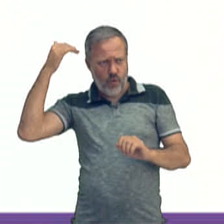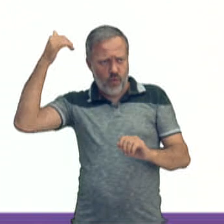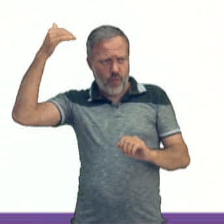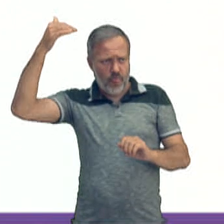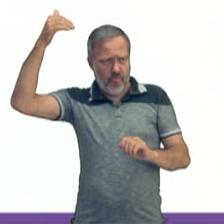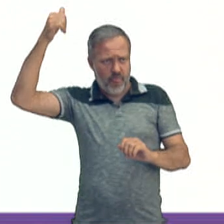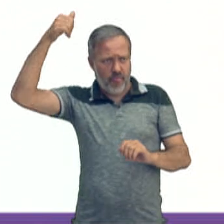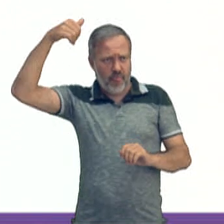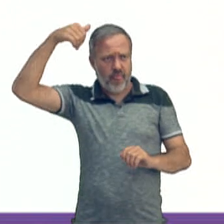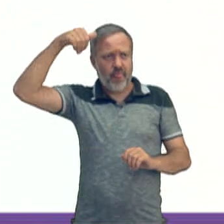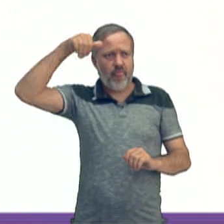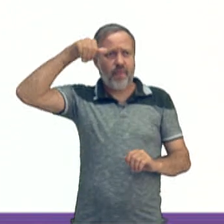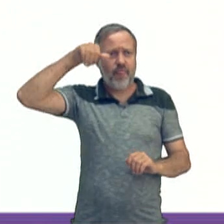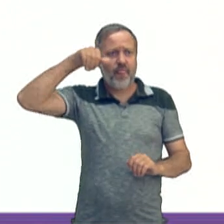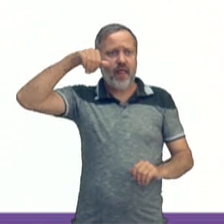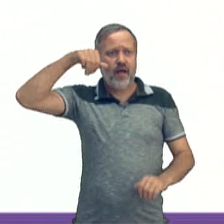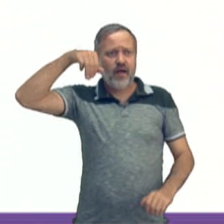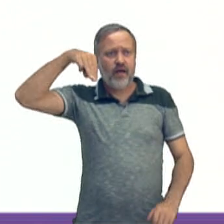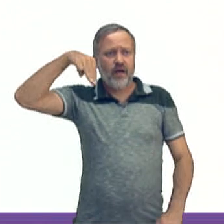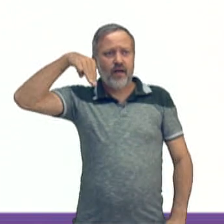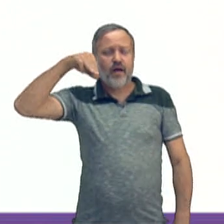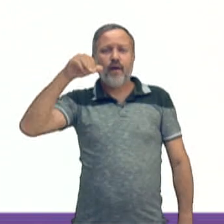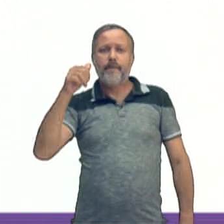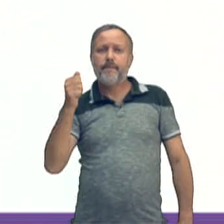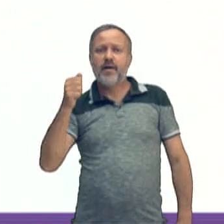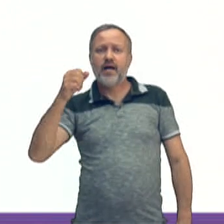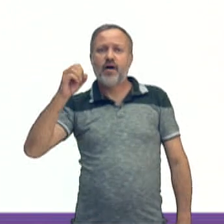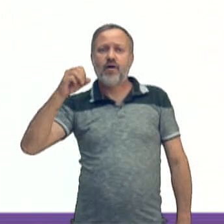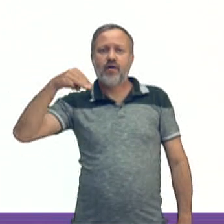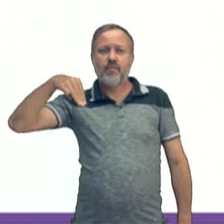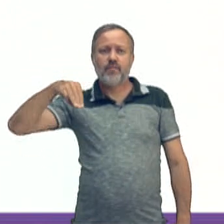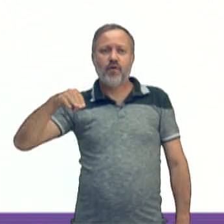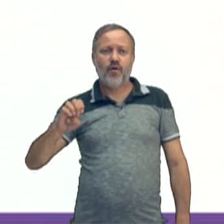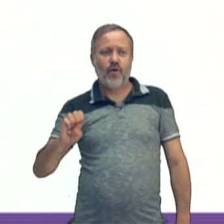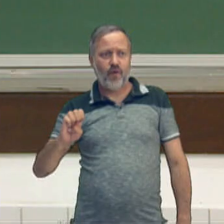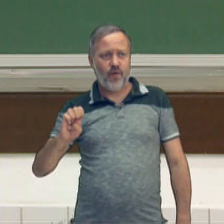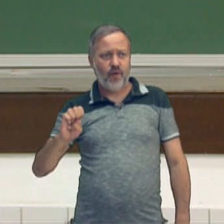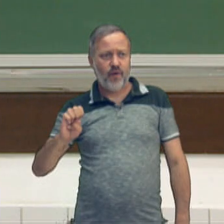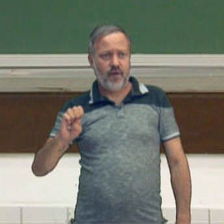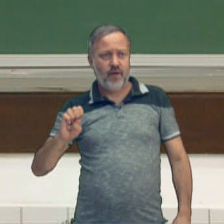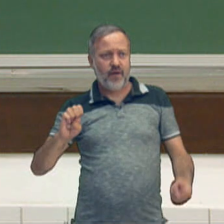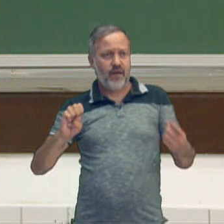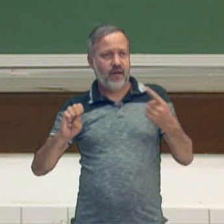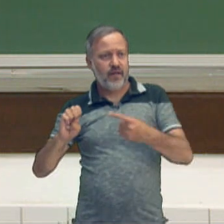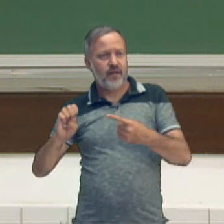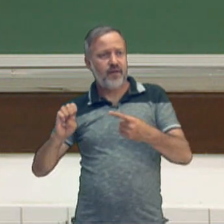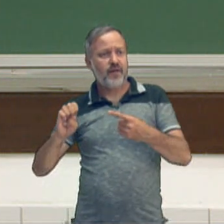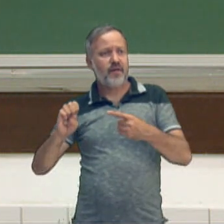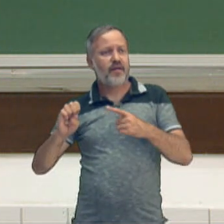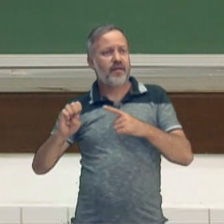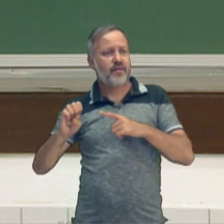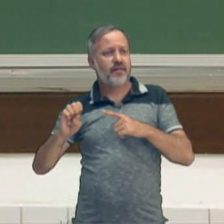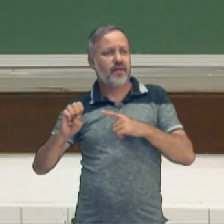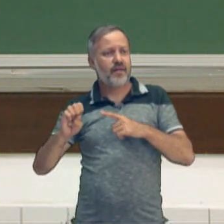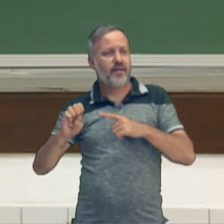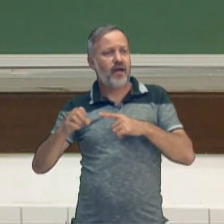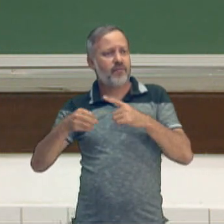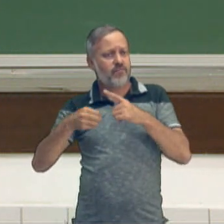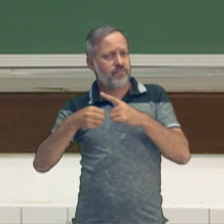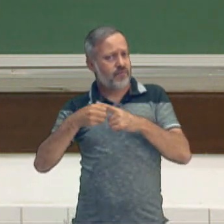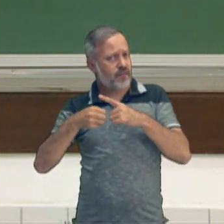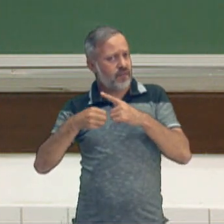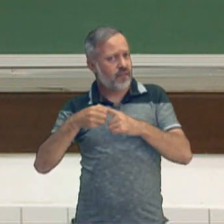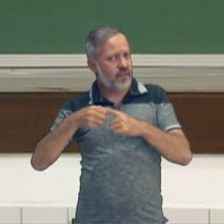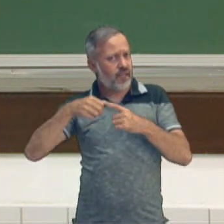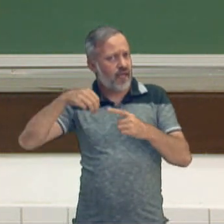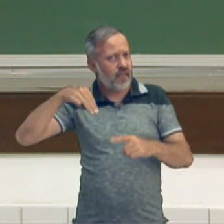cidade de Meca para Medina, no ano de 622 depois de Cristo. Por isso, então, é o calendário egírico, por